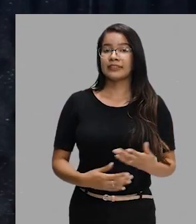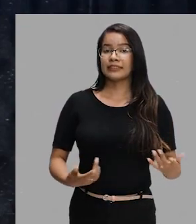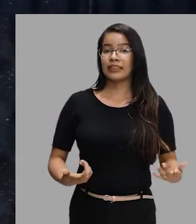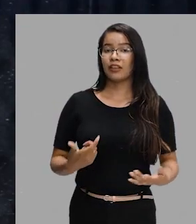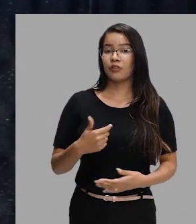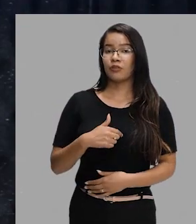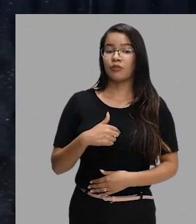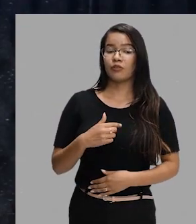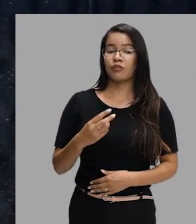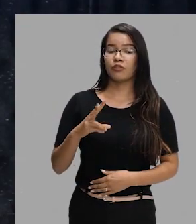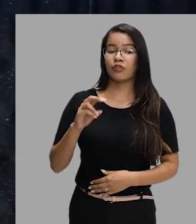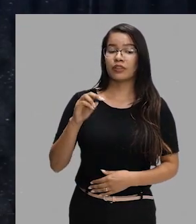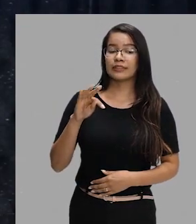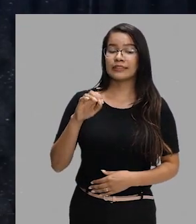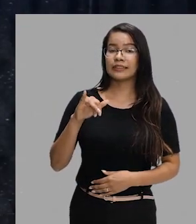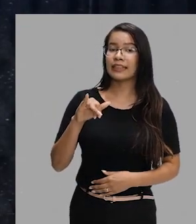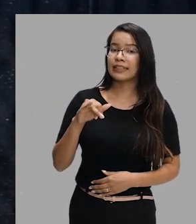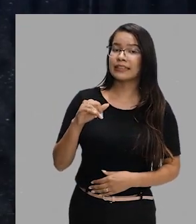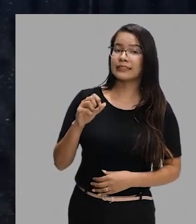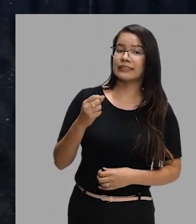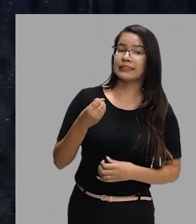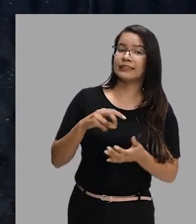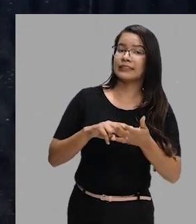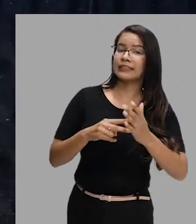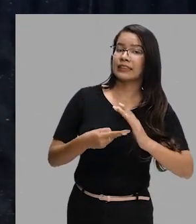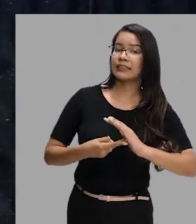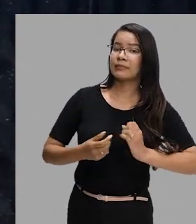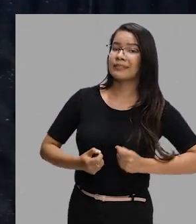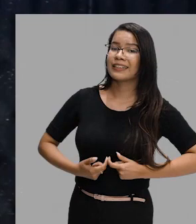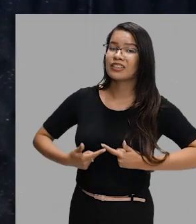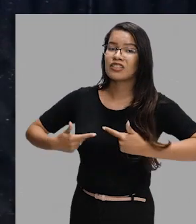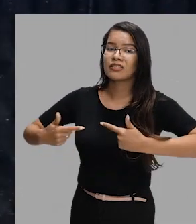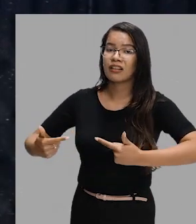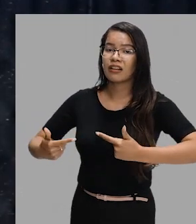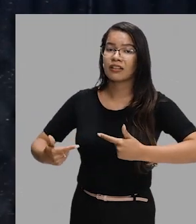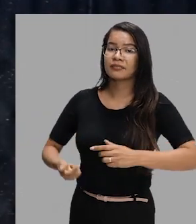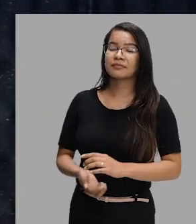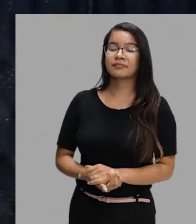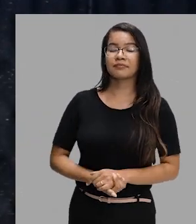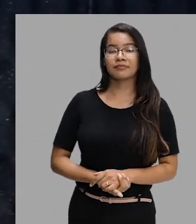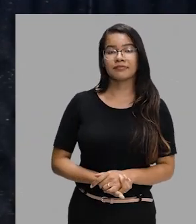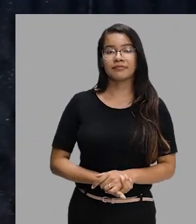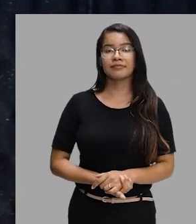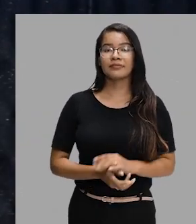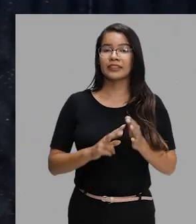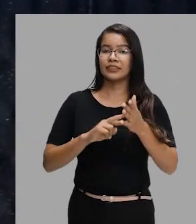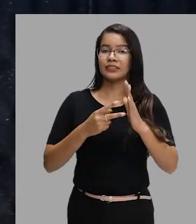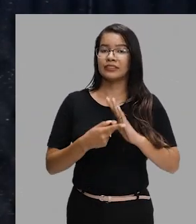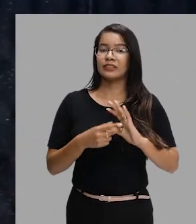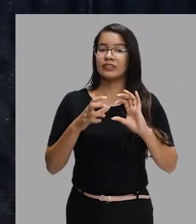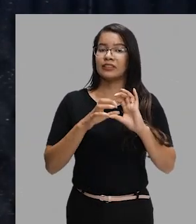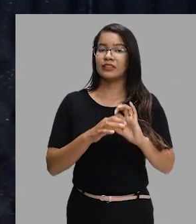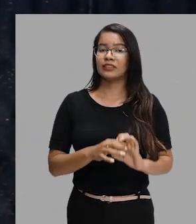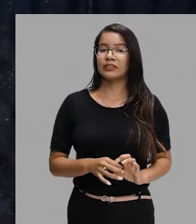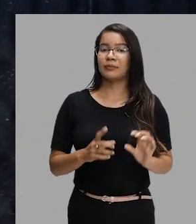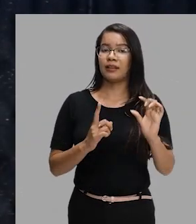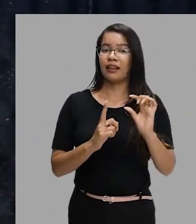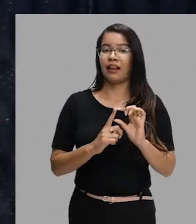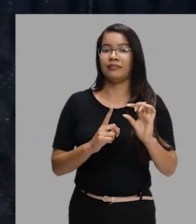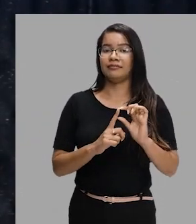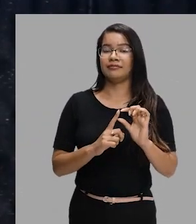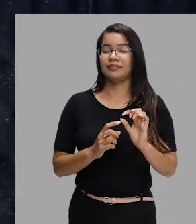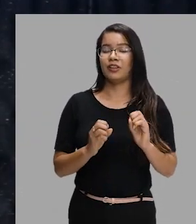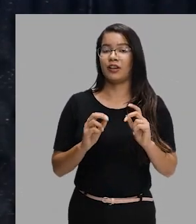Eu votei, eu me dediquei a determinada coisa. É o significado aí contextual da palavra na estrofe, tá